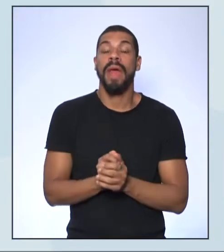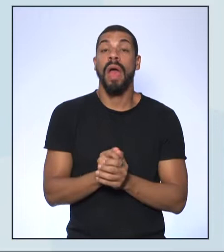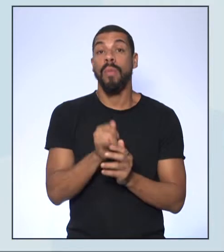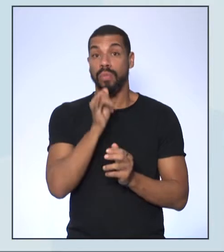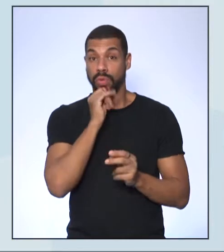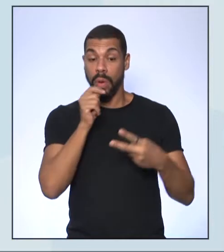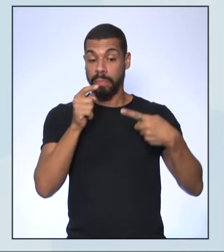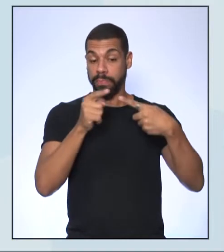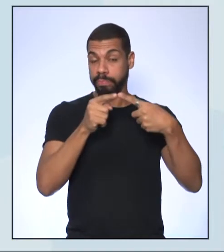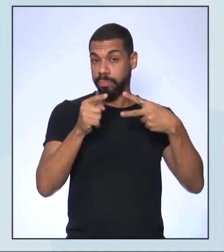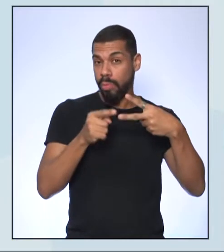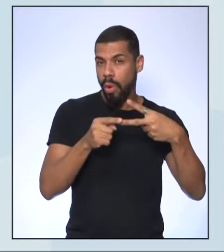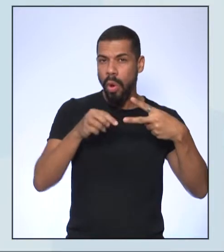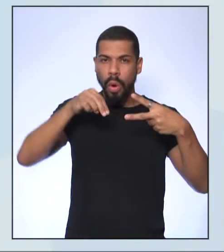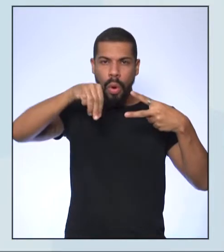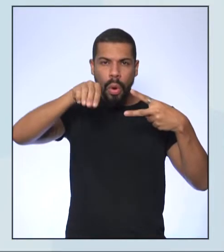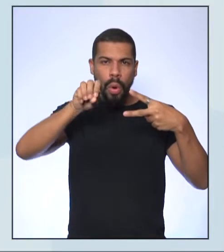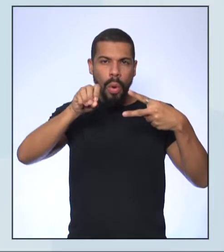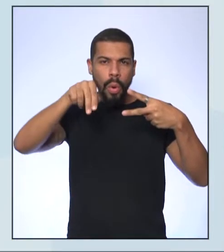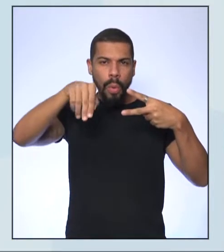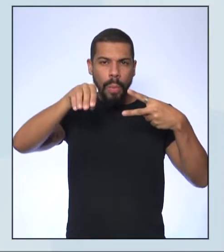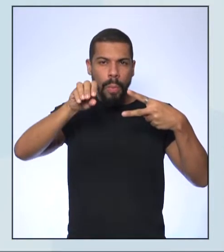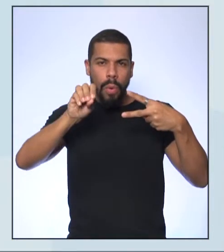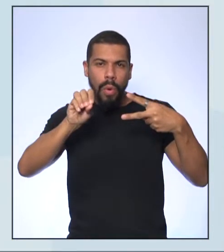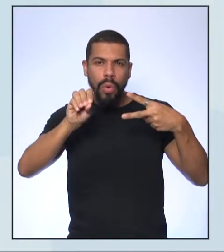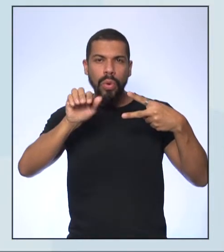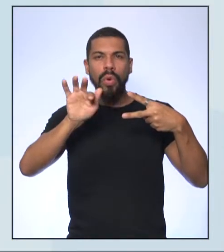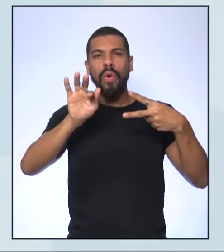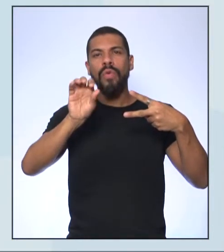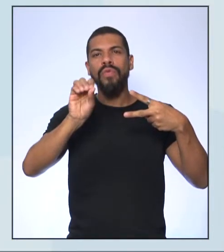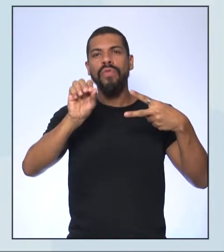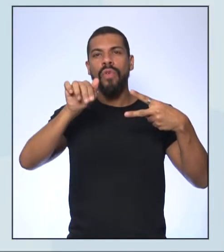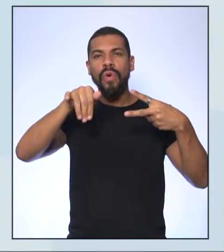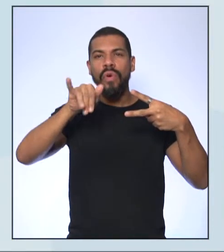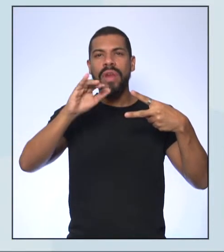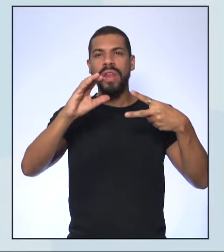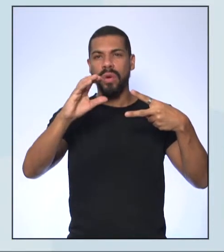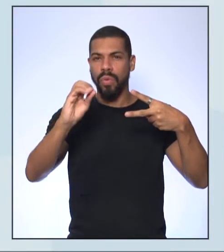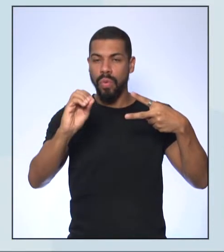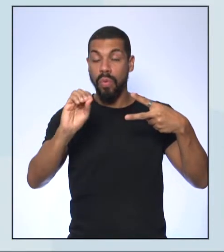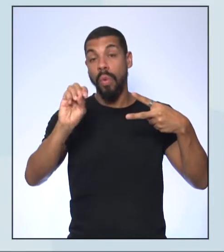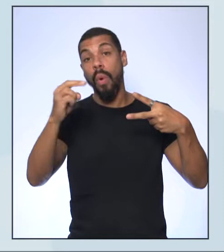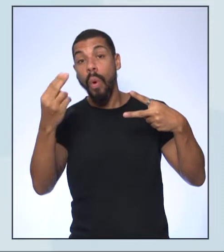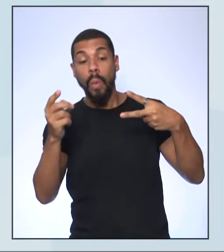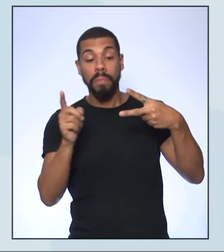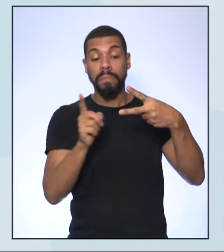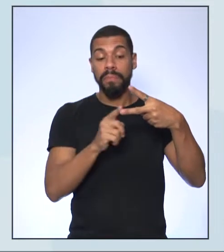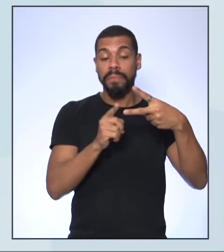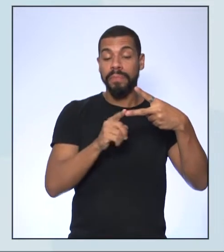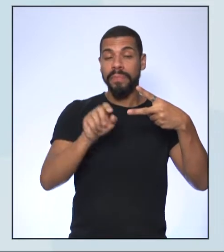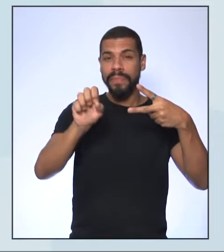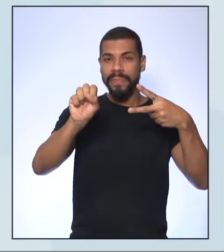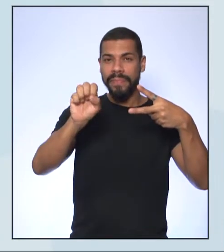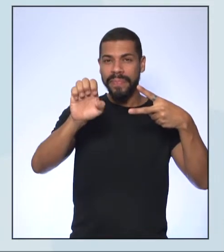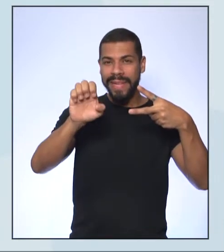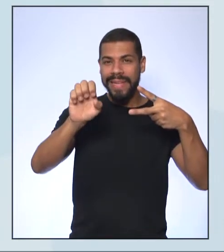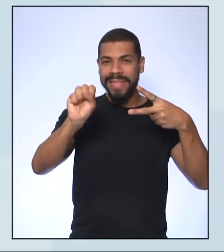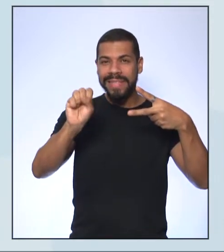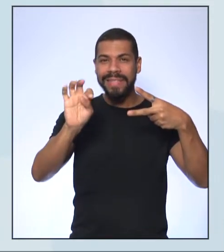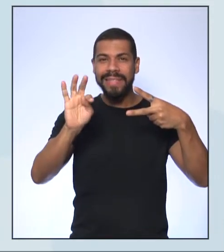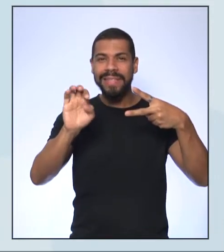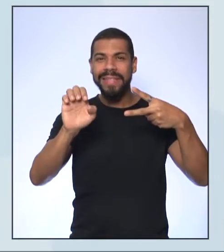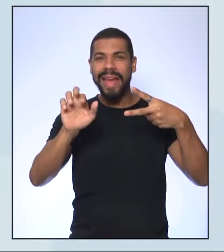som ele pode ser monofônico, que ele é gravado em um lado só, ou ele pode ser o som estéreo. Sim, o seu celular ele grava de